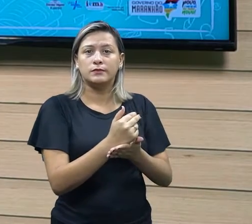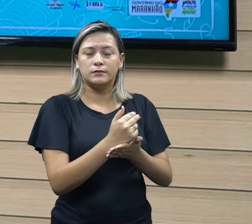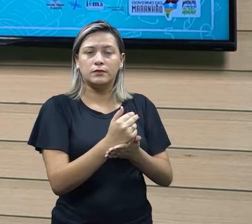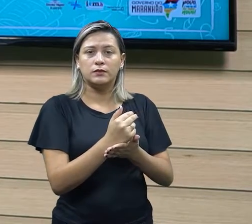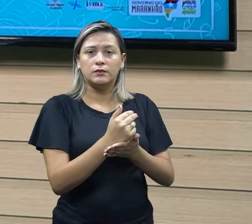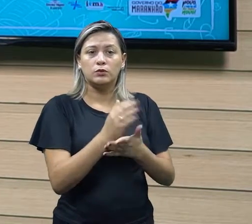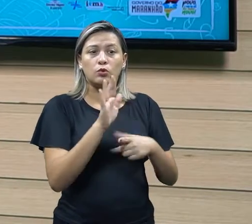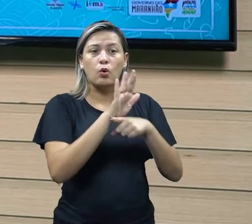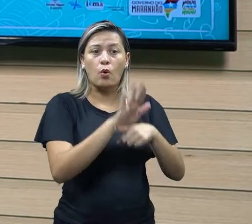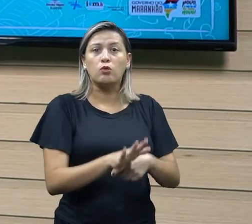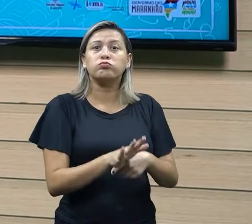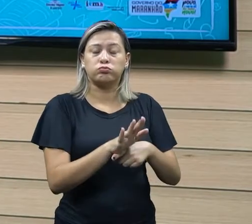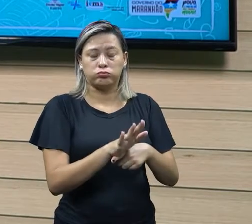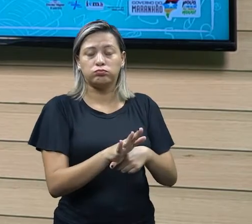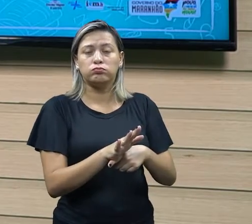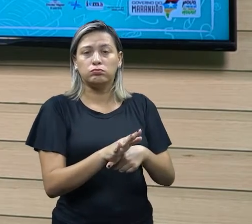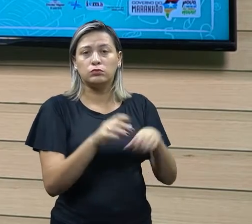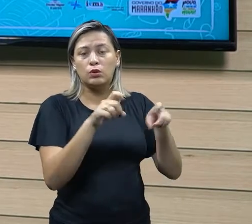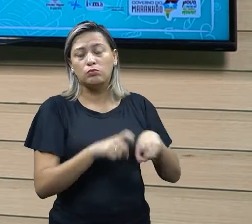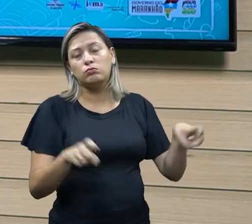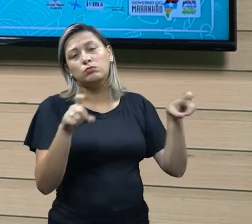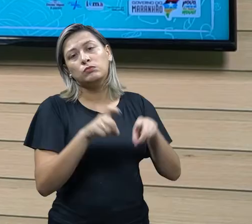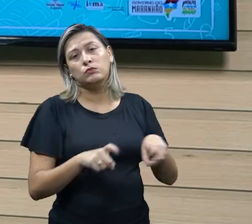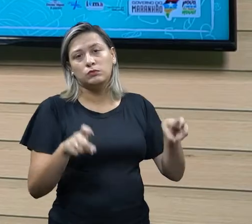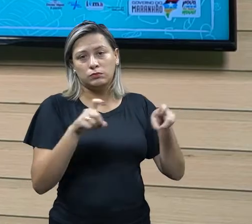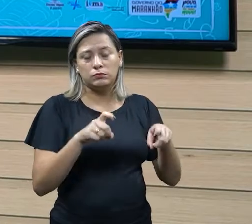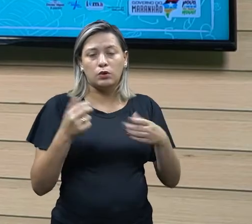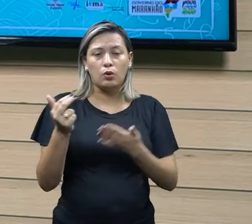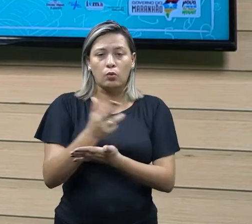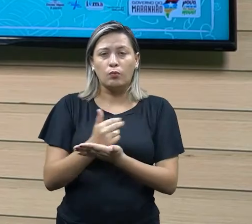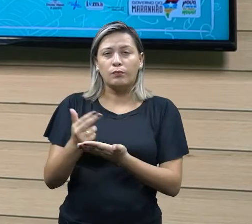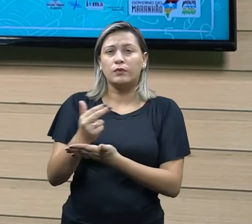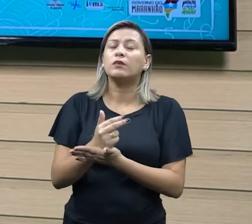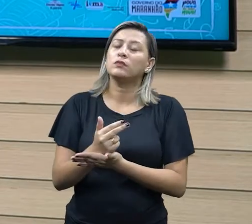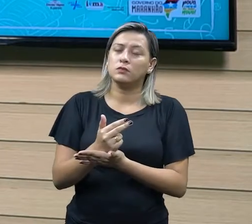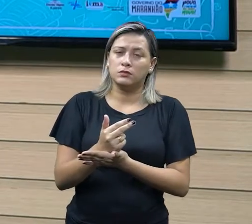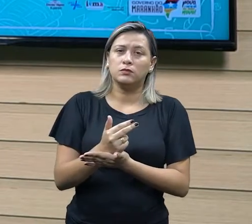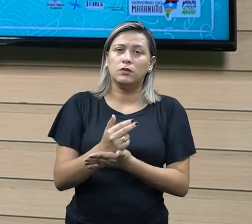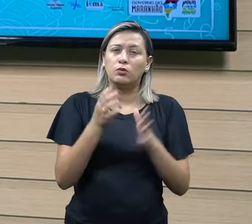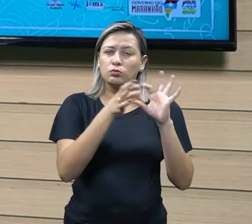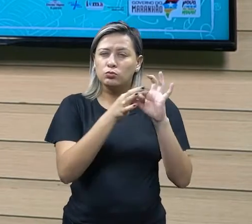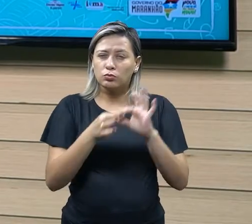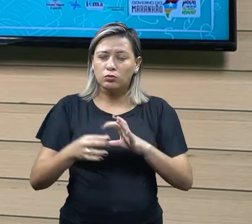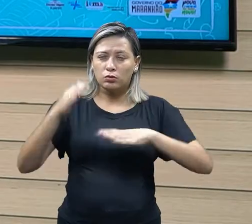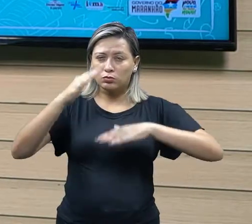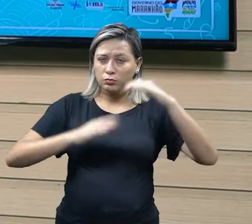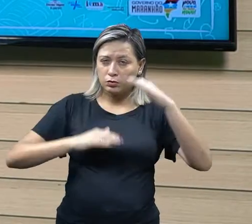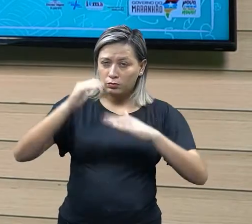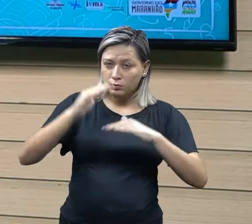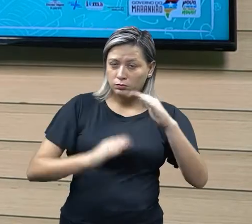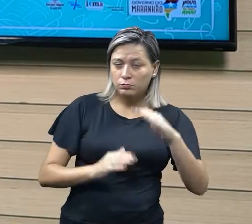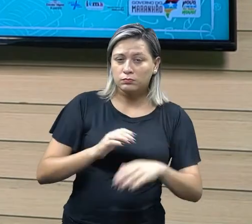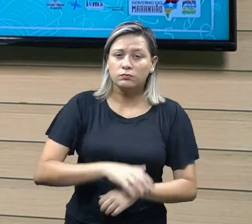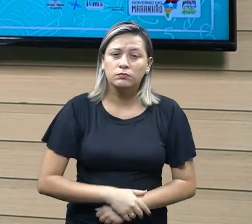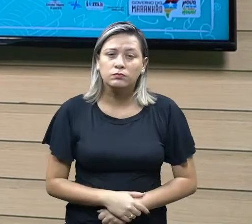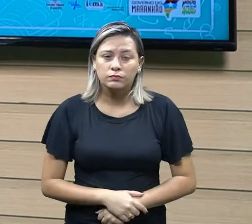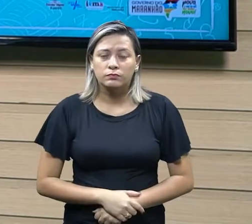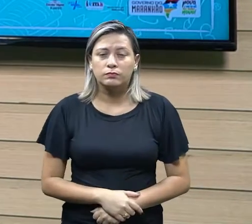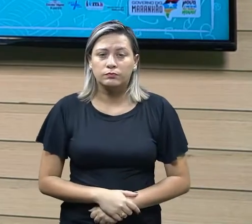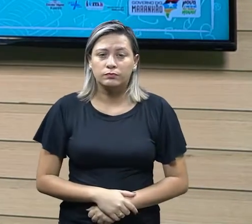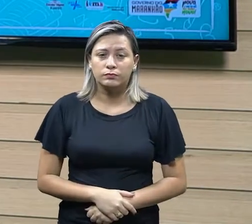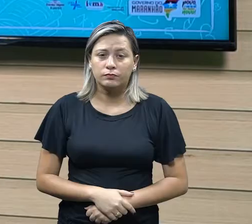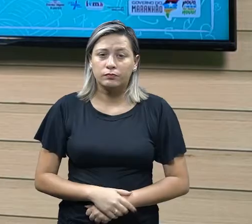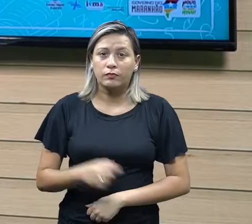possa fazer esse desenho, tá, de uma forma muito mais profissional. E lembrando, para que ele seja considerado